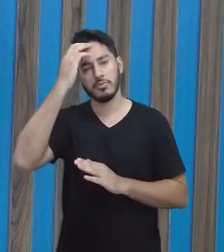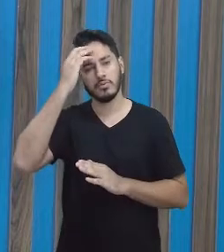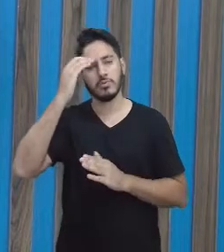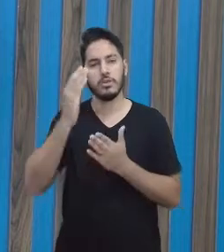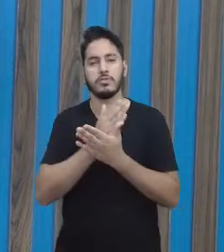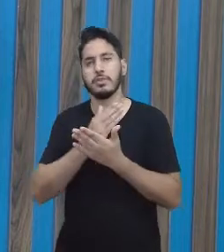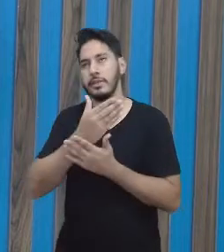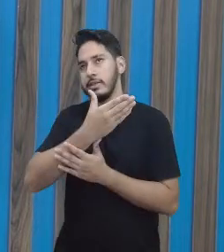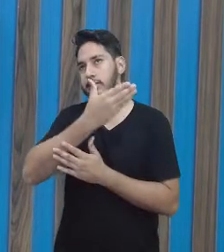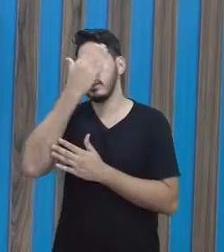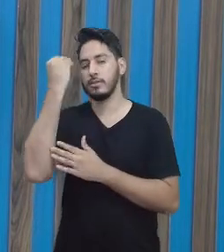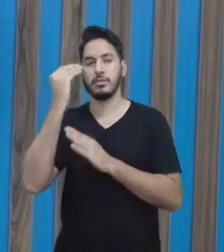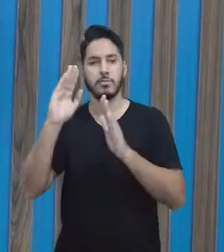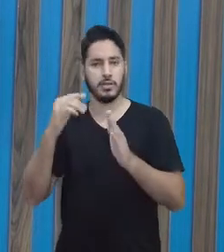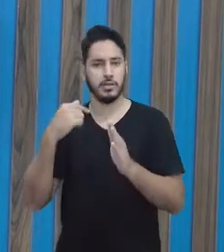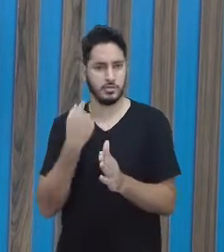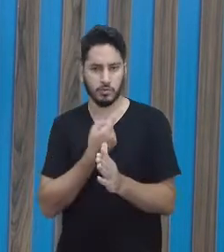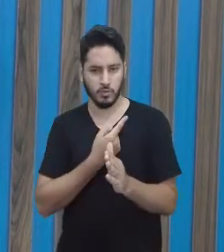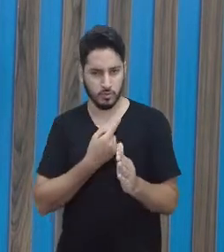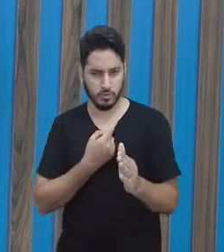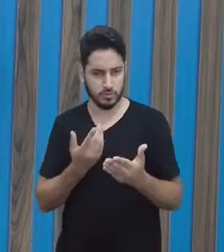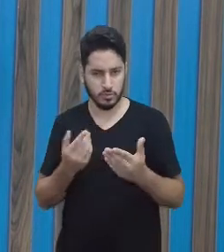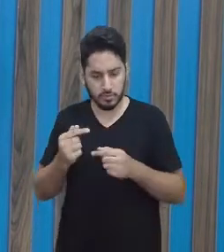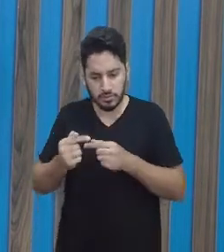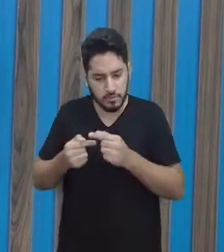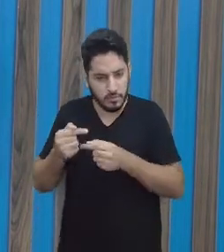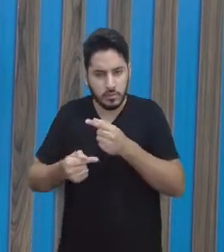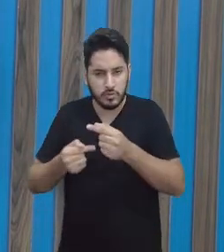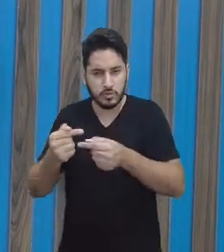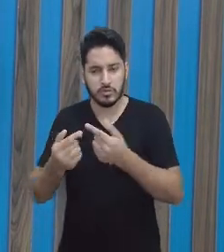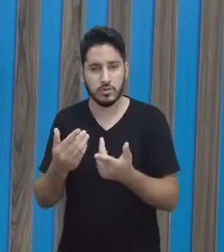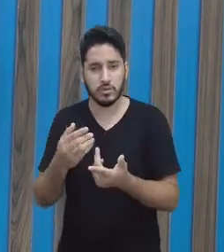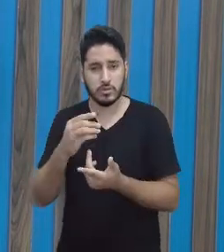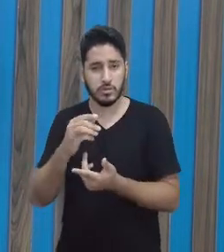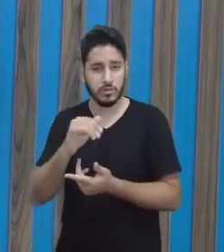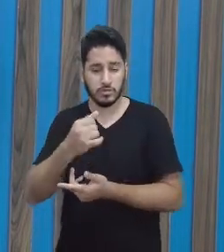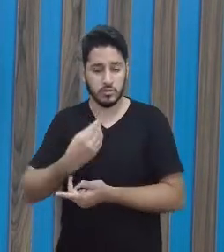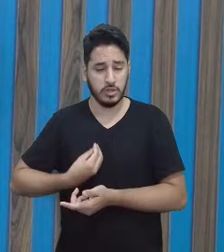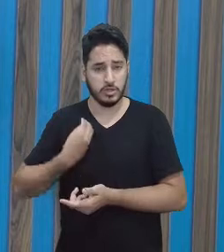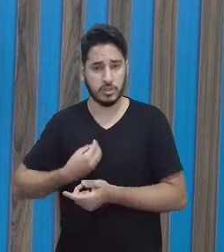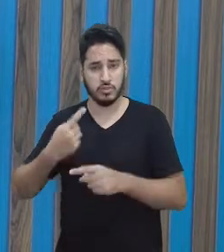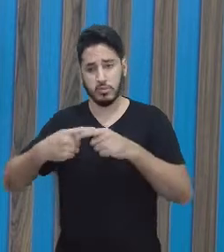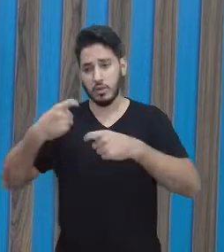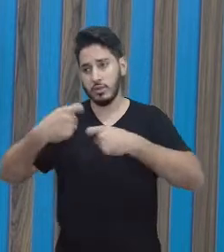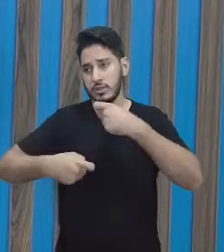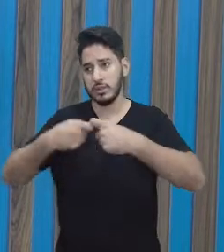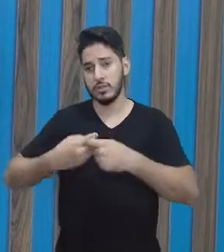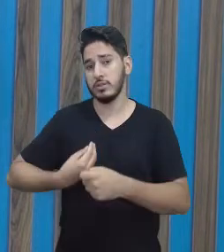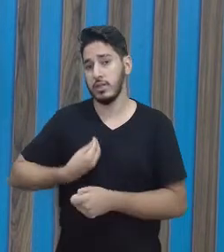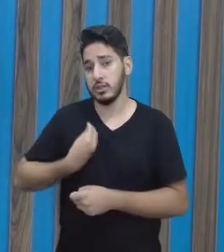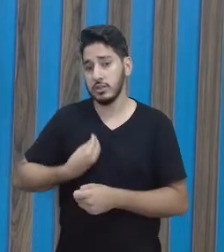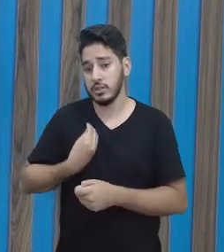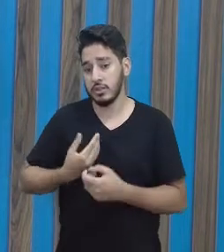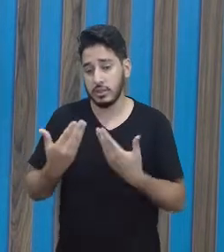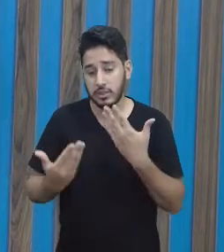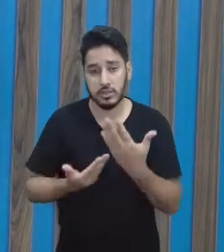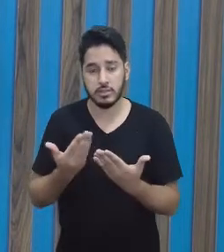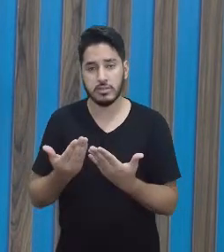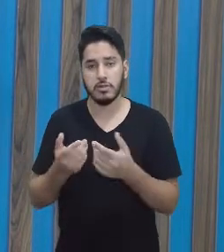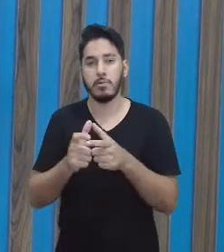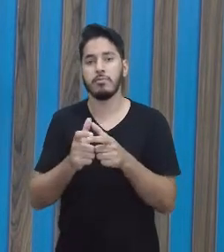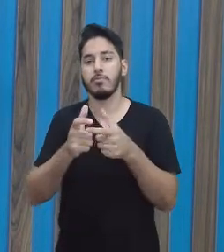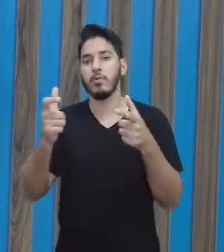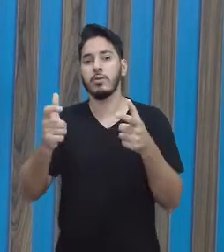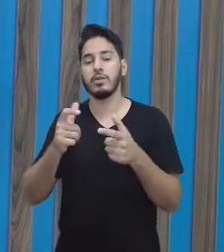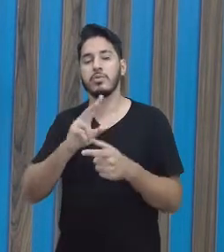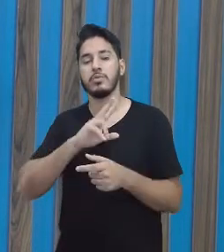vezes, quer esquecer, mas a gente é produto. Né? A gente existe porque o sexo existe. Então, a maioria